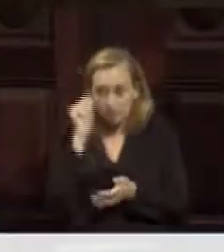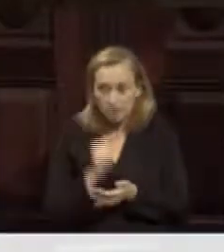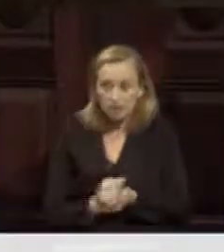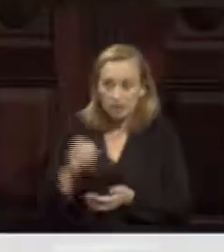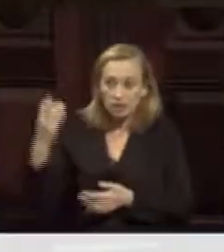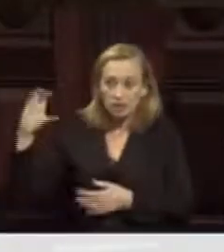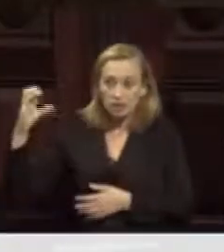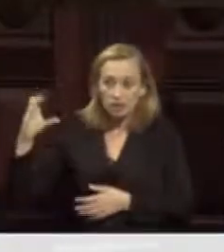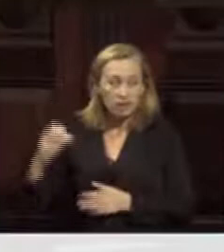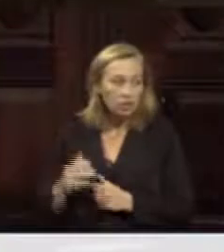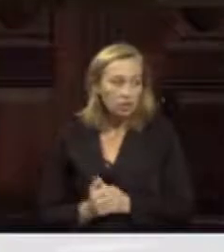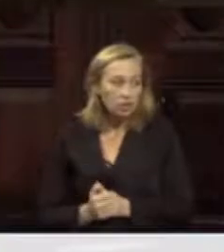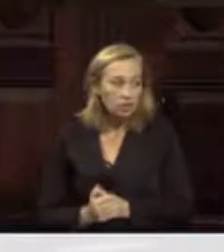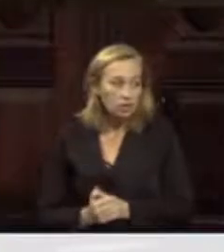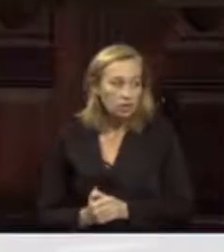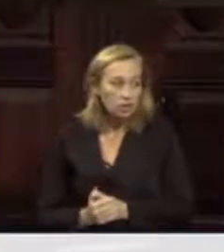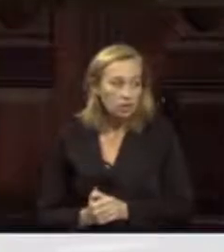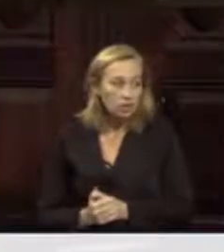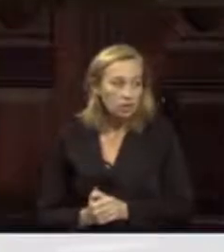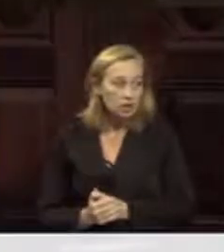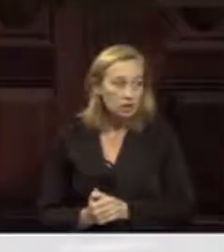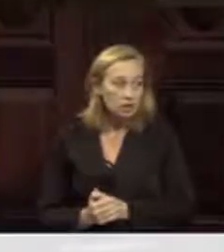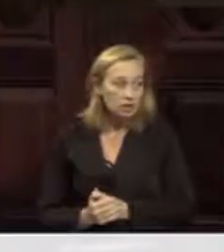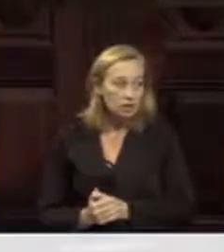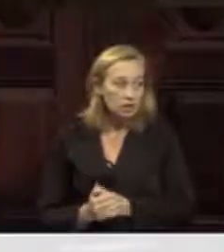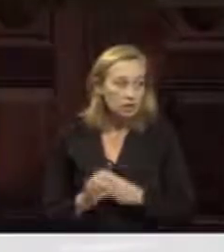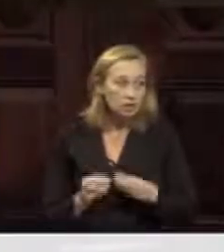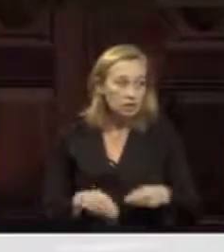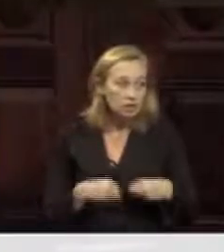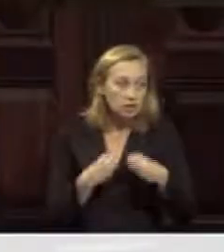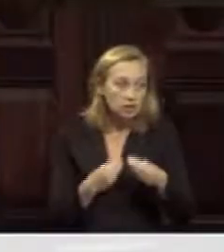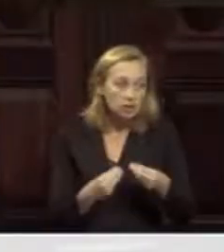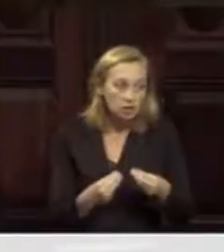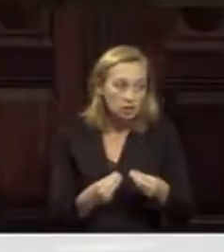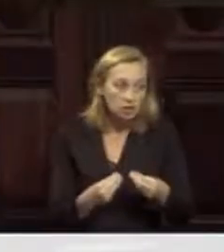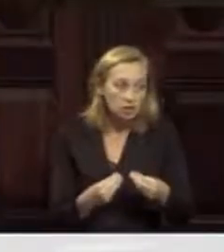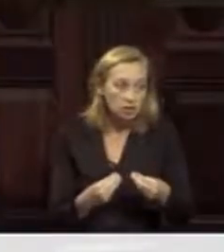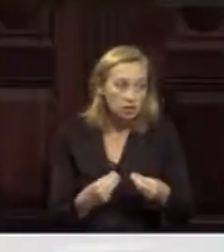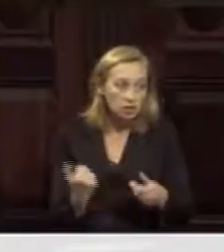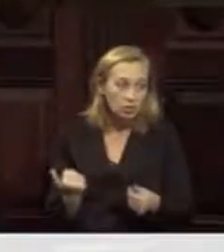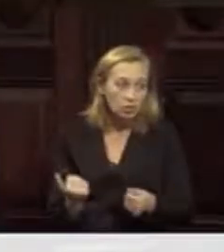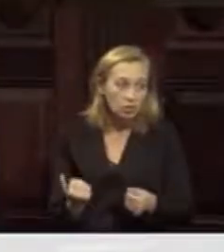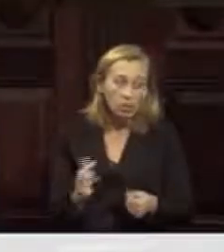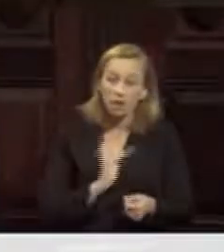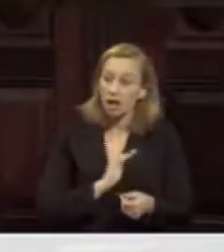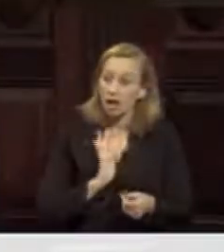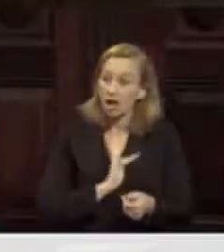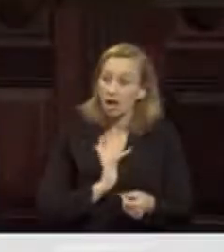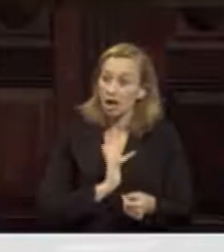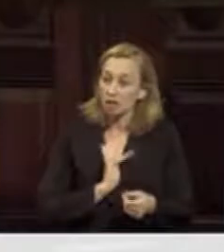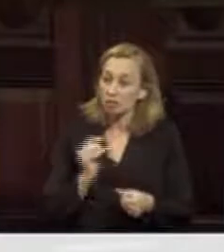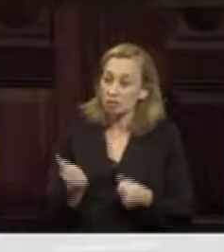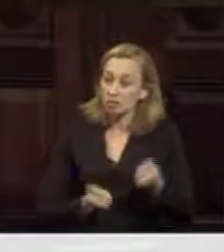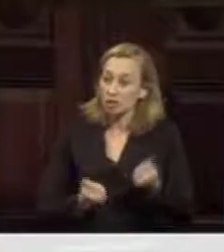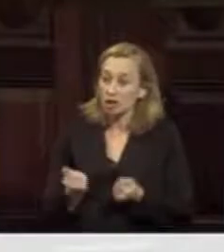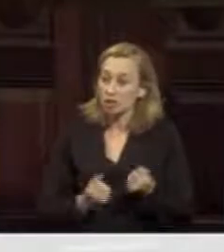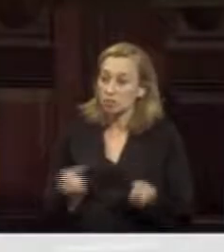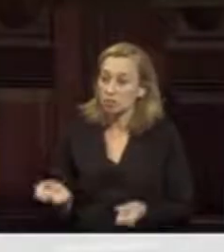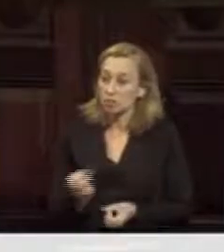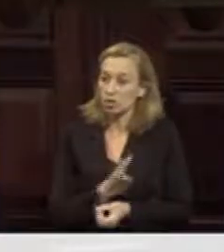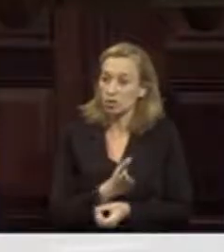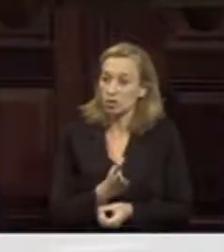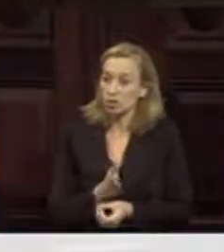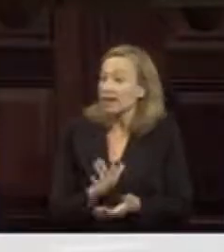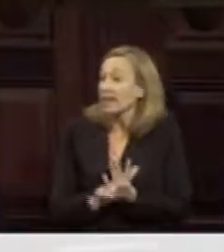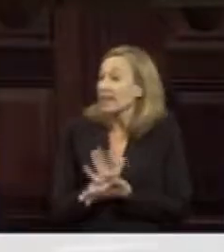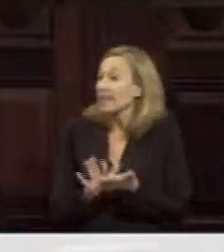Niterói cedeu 15 viaturas à Polícia Militar e não houve sequer um aceno do Comando-Geral da Polícia